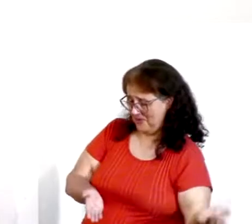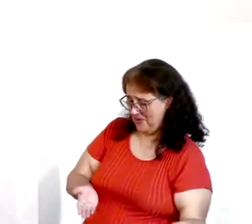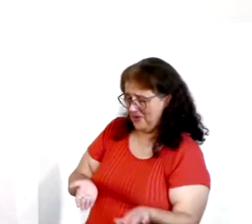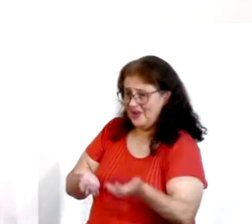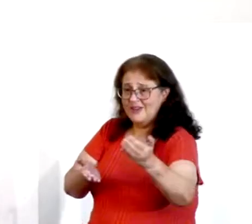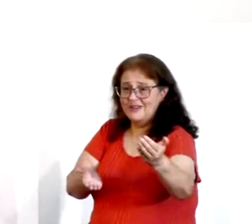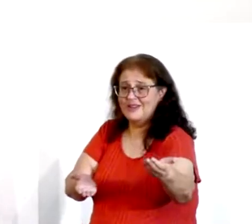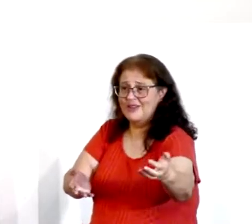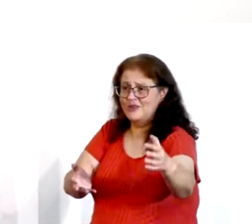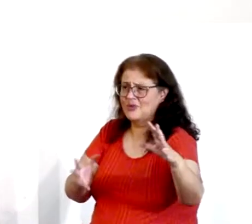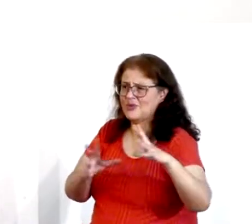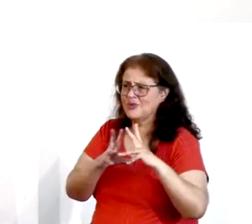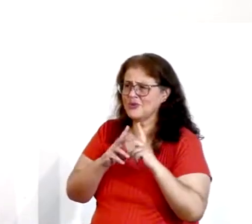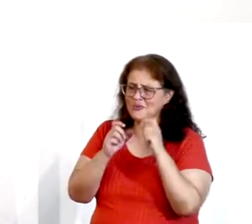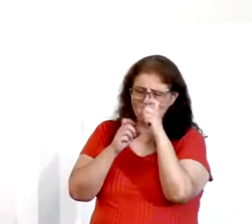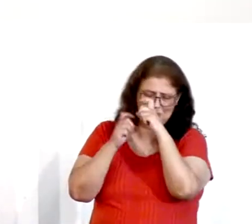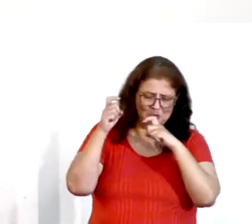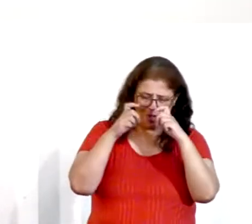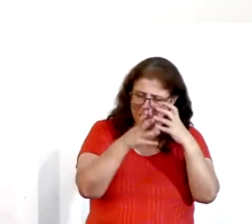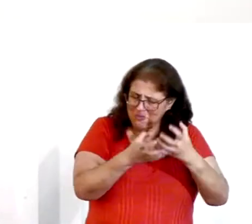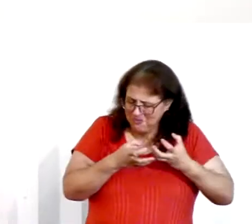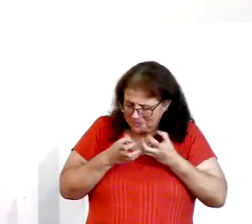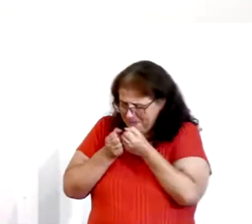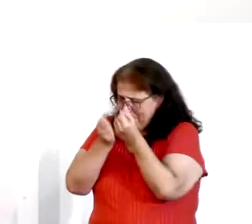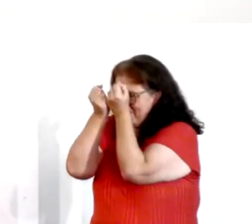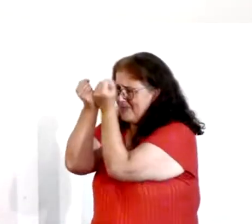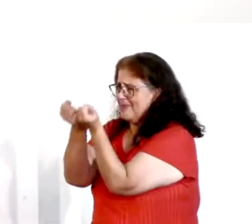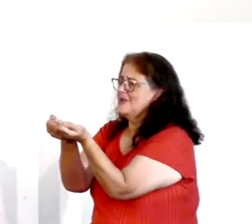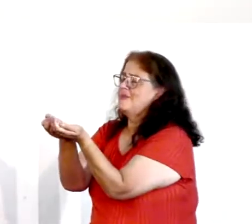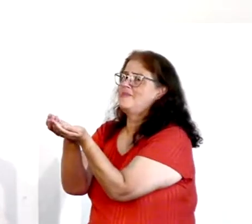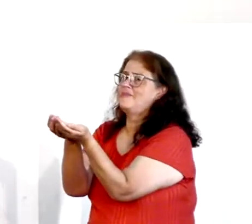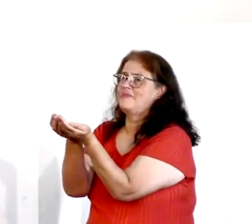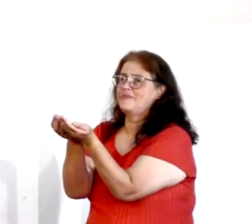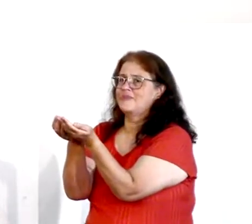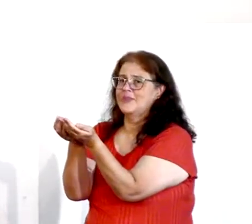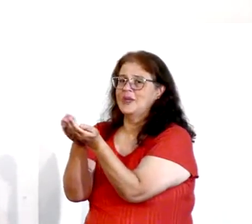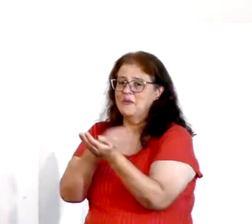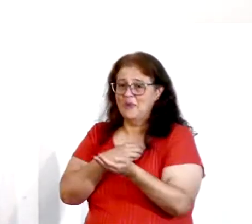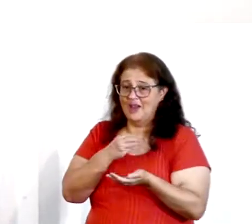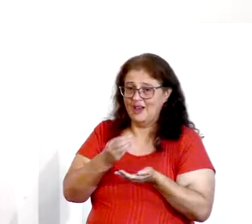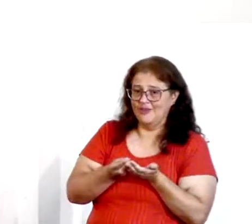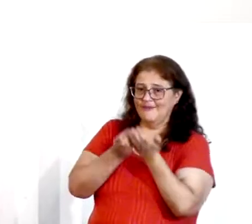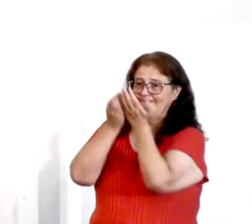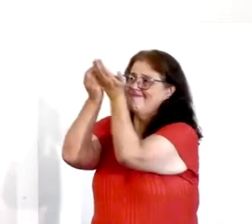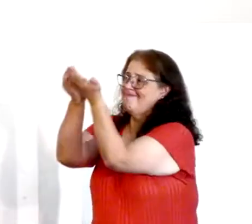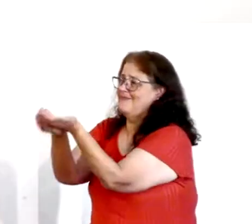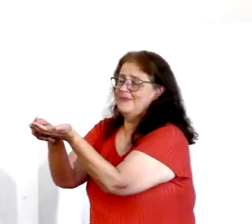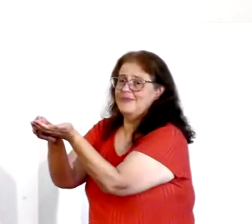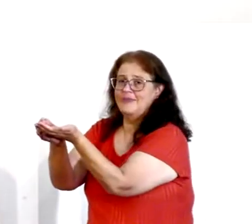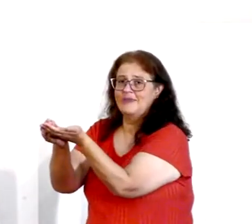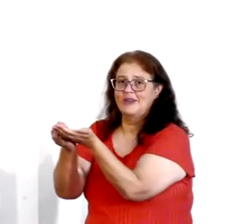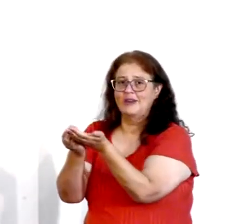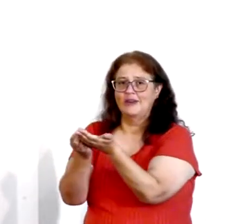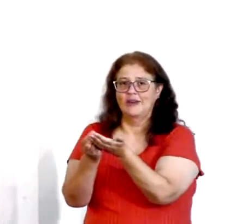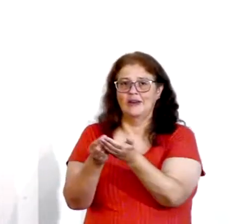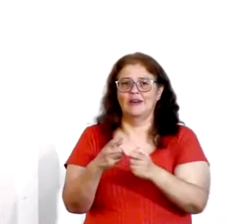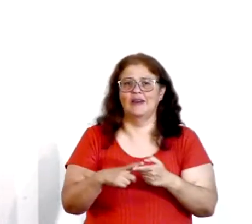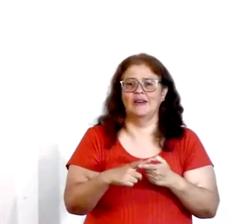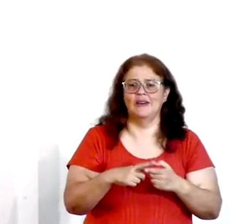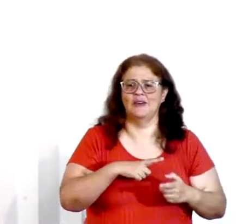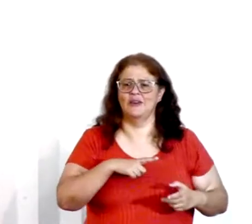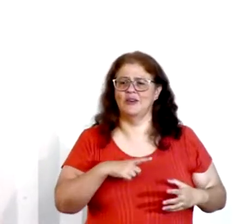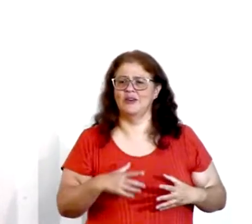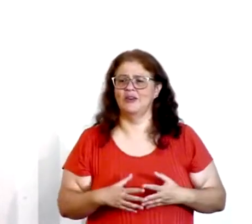levar para Deus o nosso pecado. Mais uma vez, citando C.H. Spurgeon